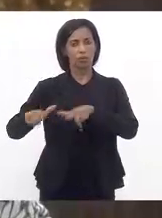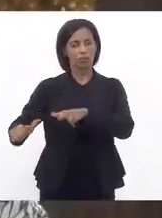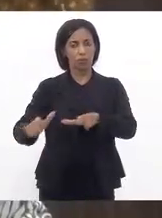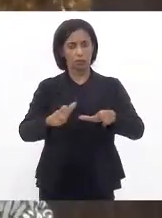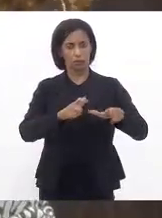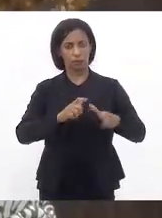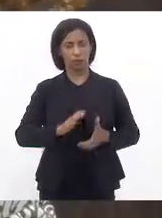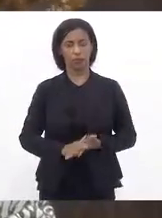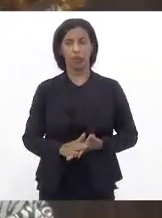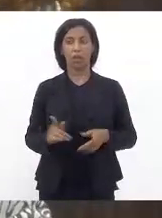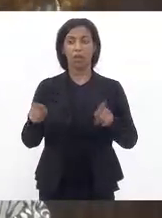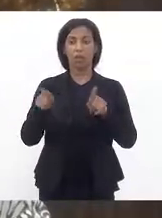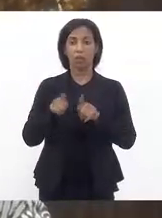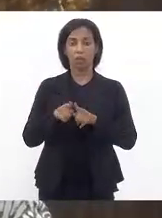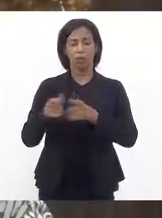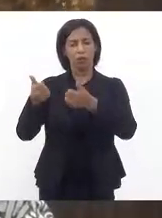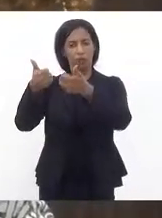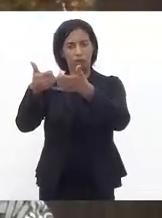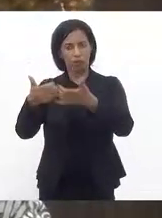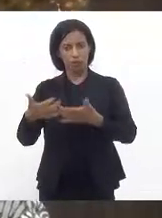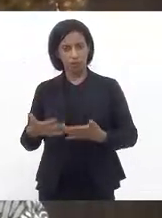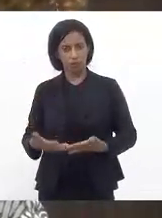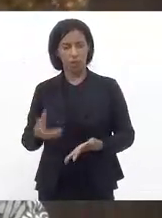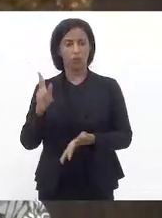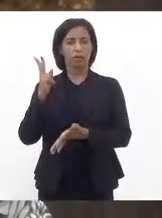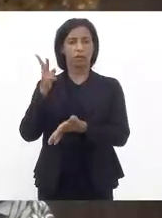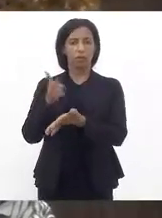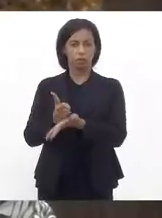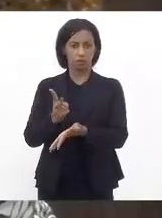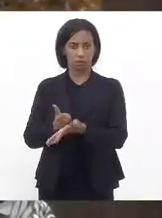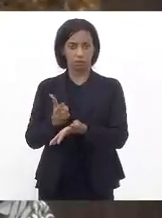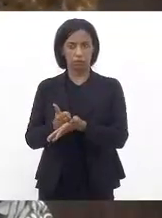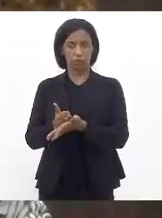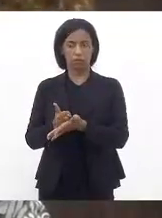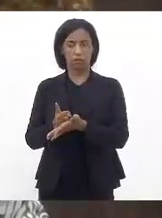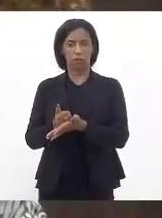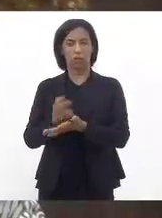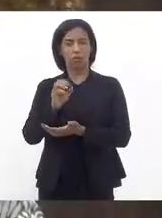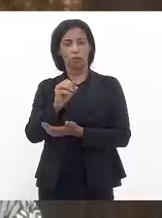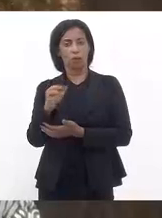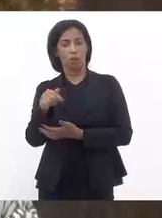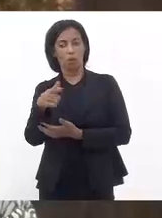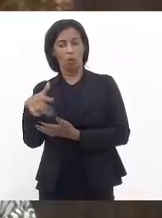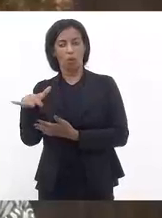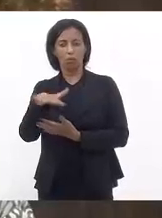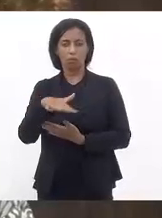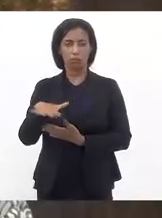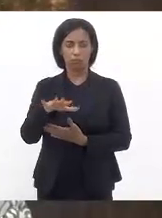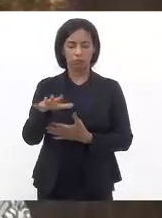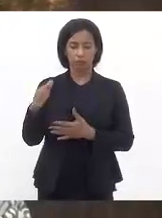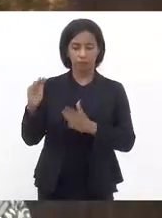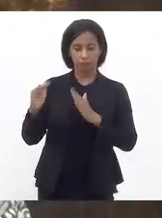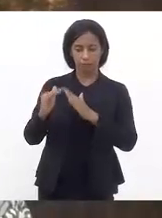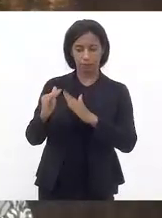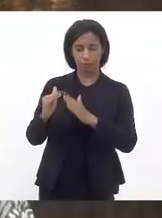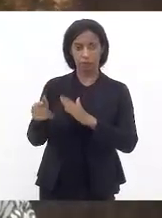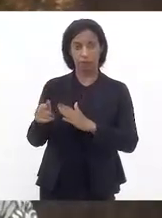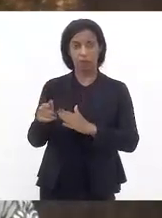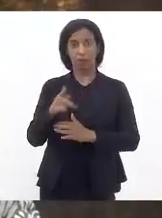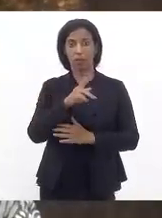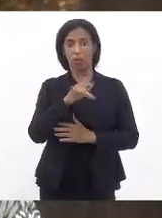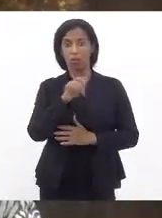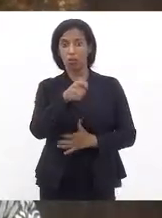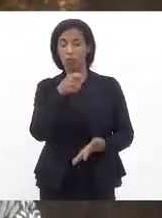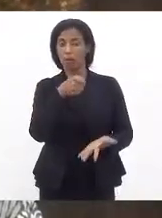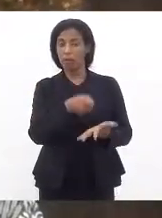lugar também se foi definido nessa mesma nesse mesmo órgão colegiado que os pais são